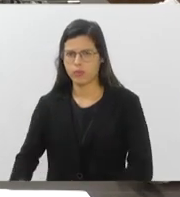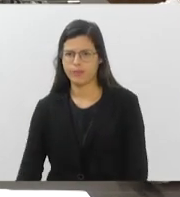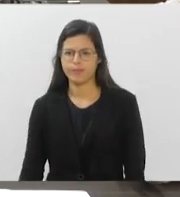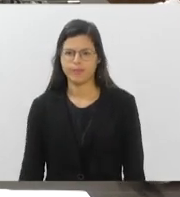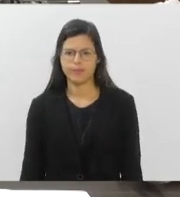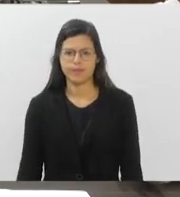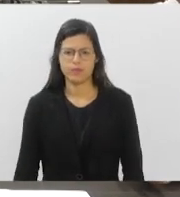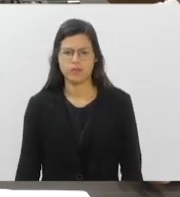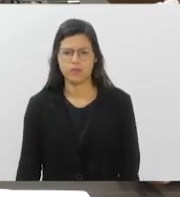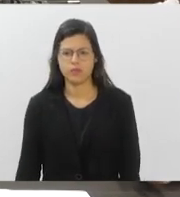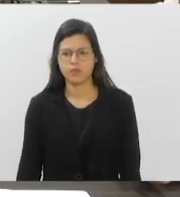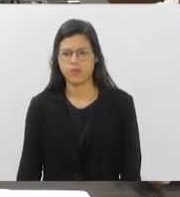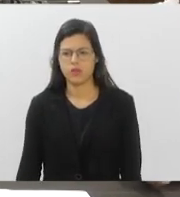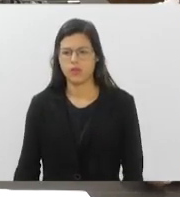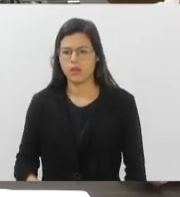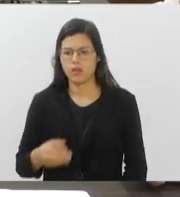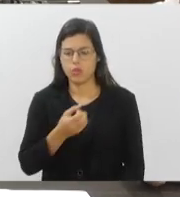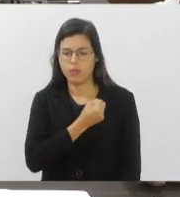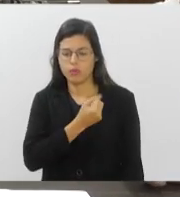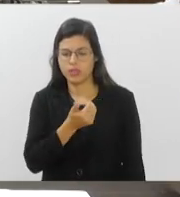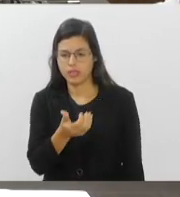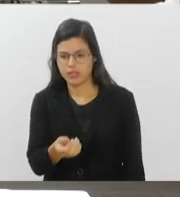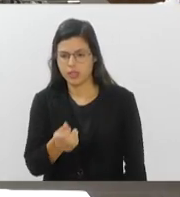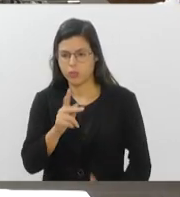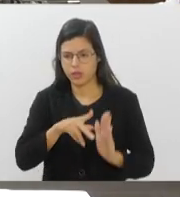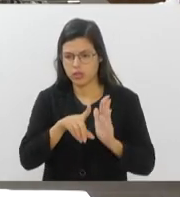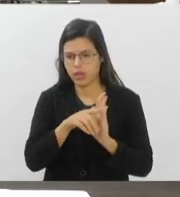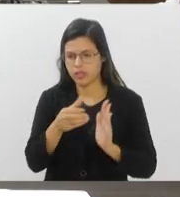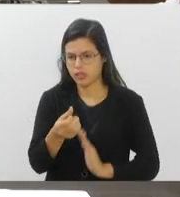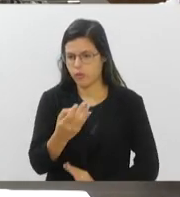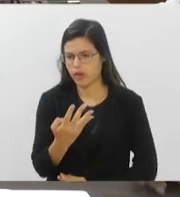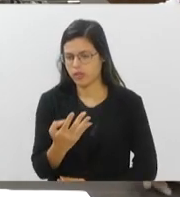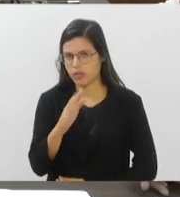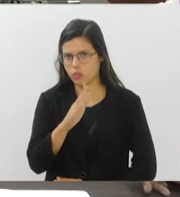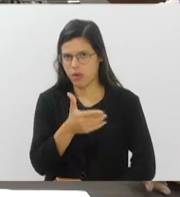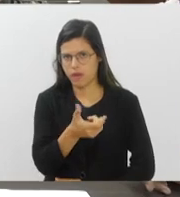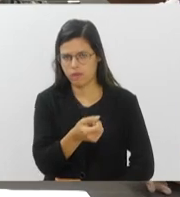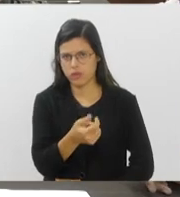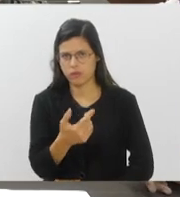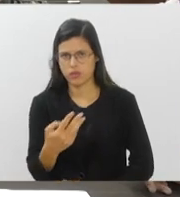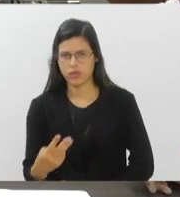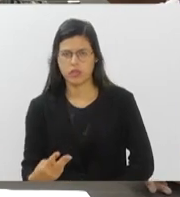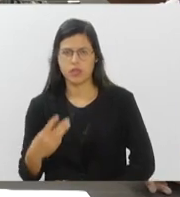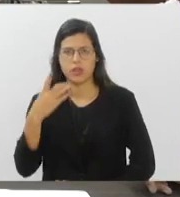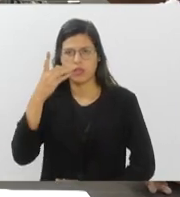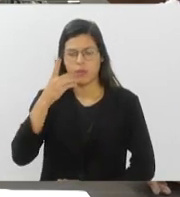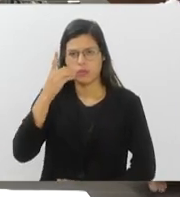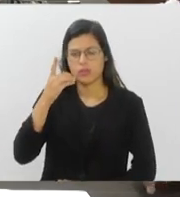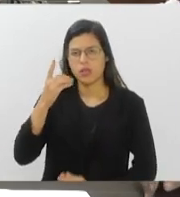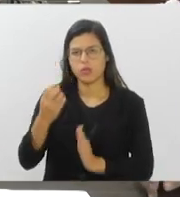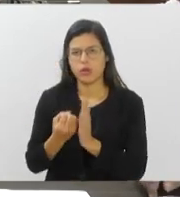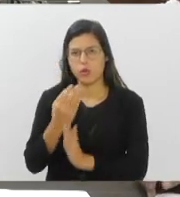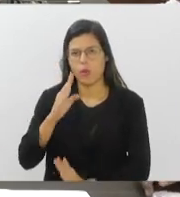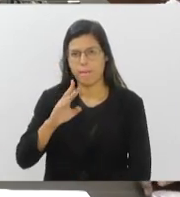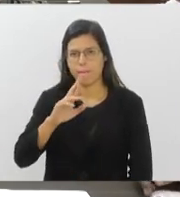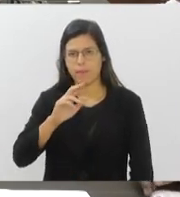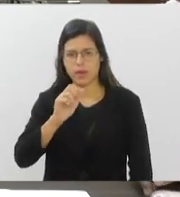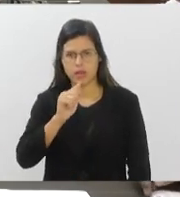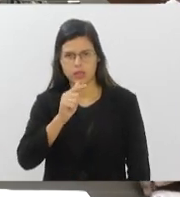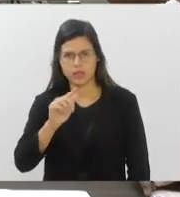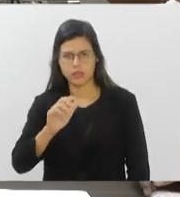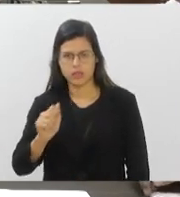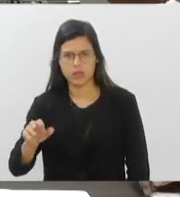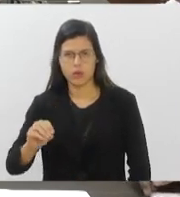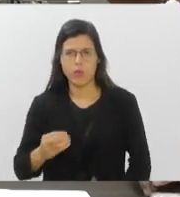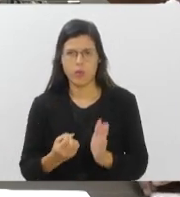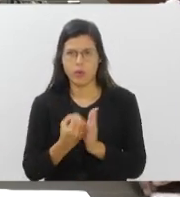aprovados. Anuncio 16 da pauta, projeto de lei 647 de 2023, de autoria do deputado Brazão, que cria mecanismo